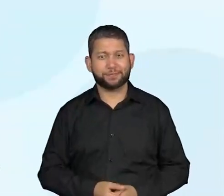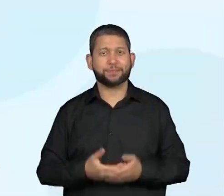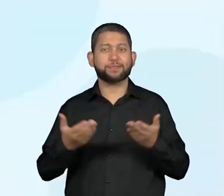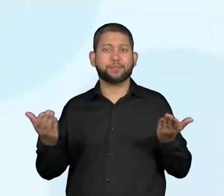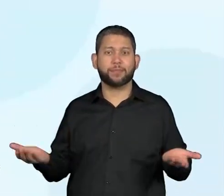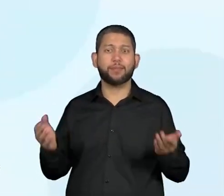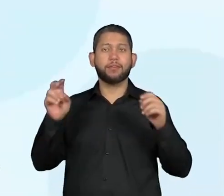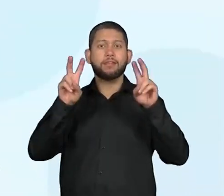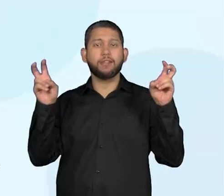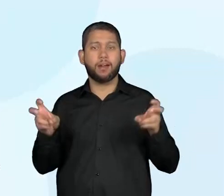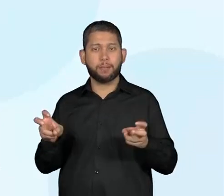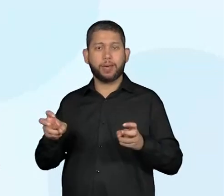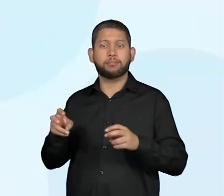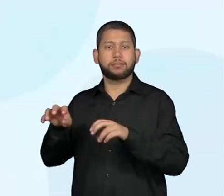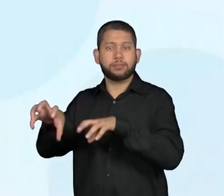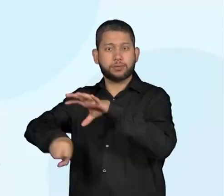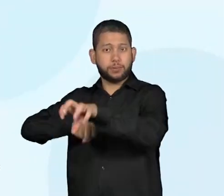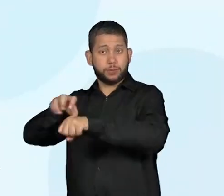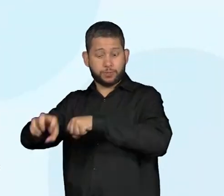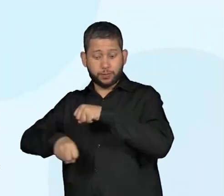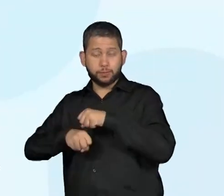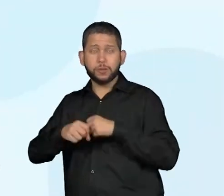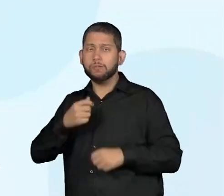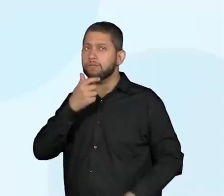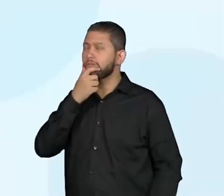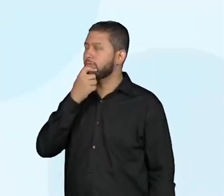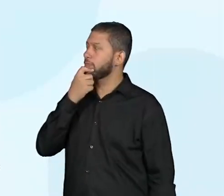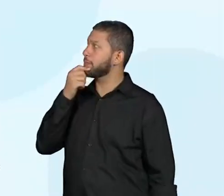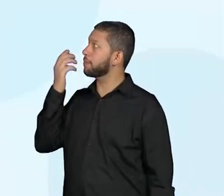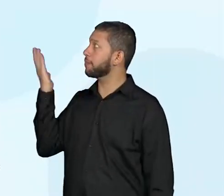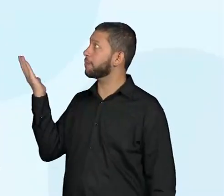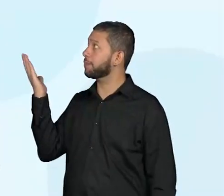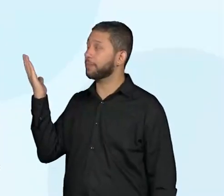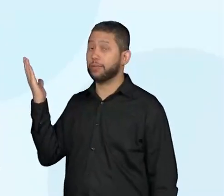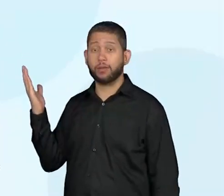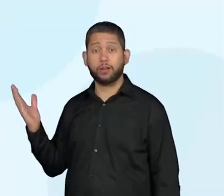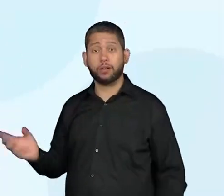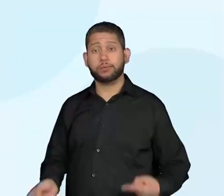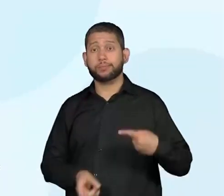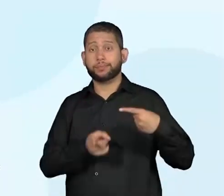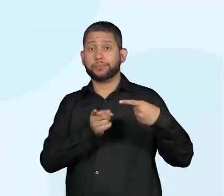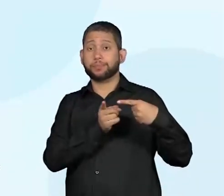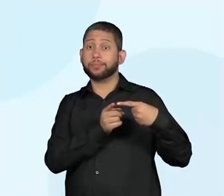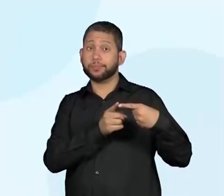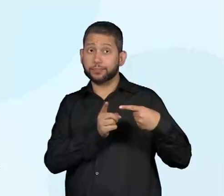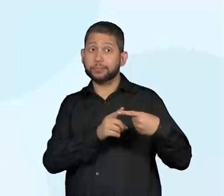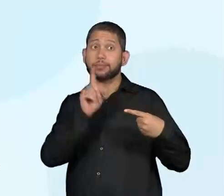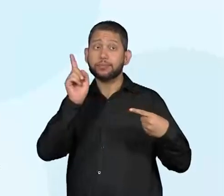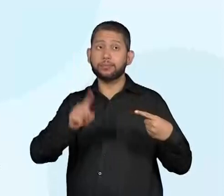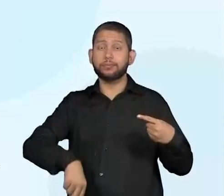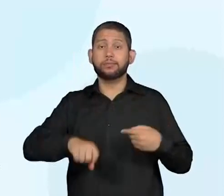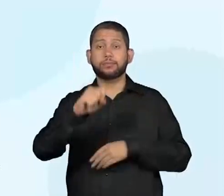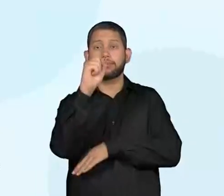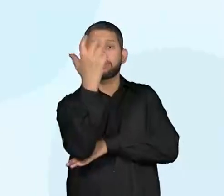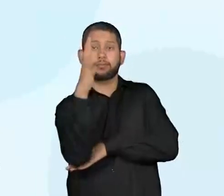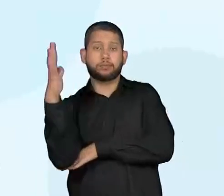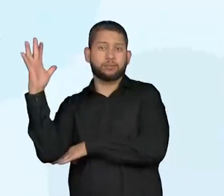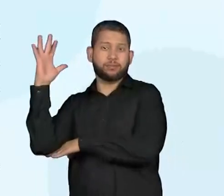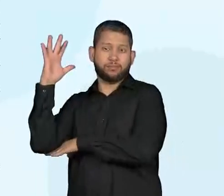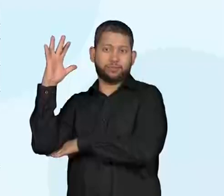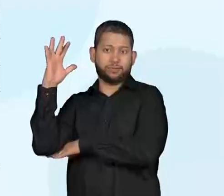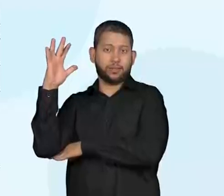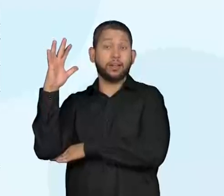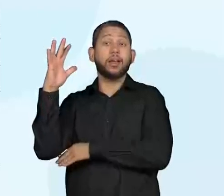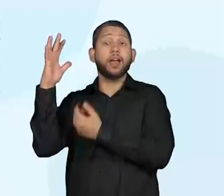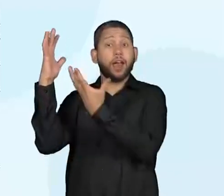o extrativismo, existe vários tipos de extrativismo. Um deles é o de origem vegetal. Vocês já devem